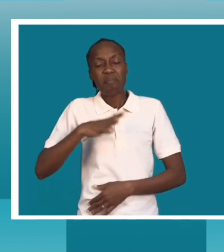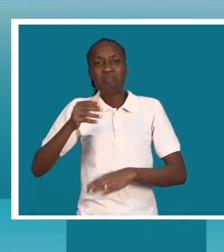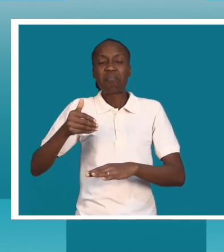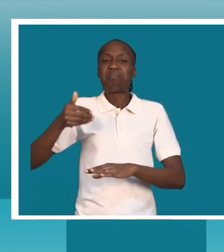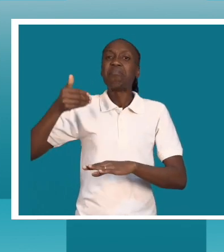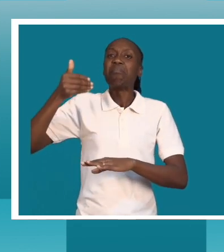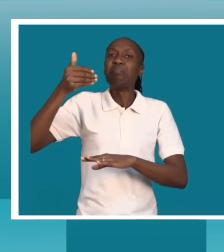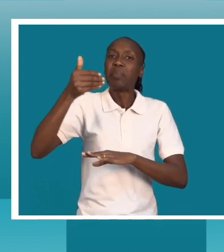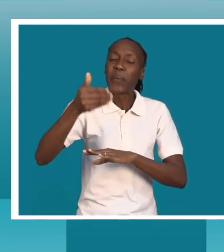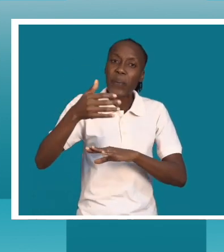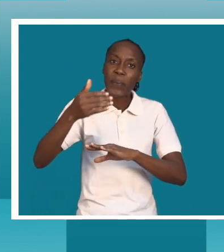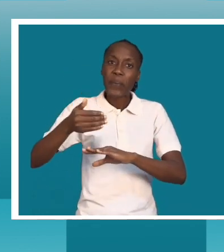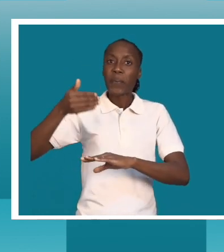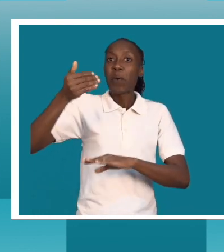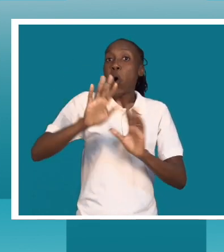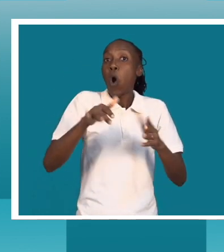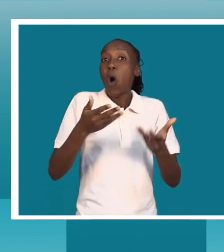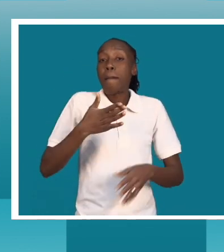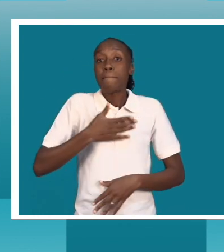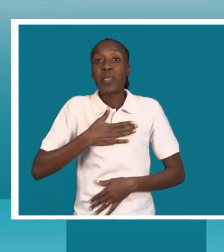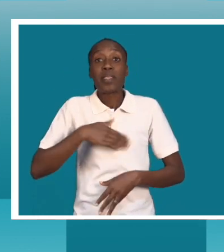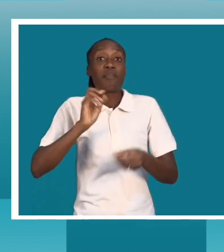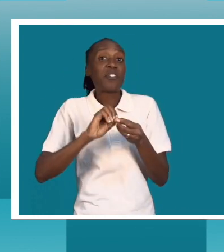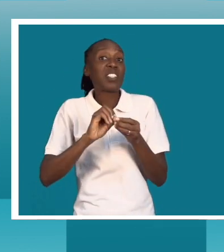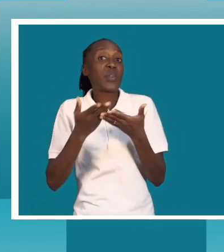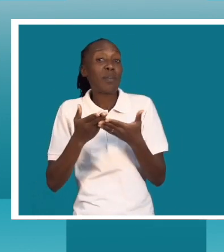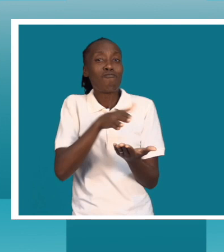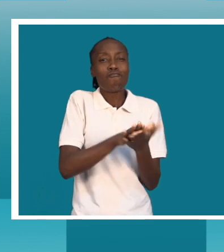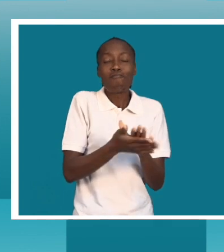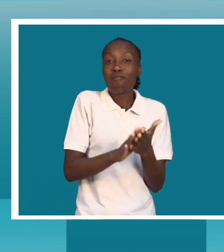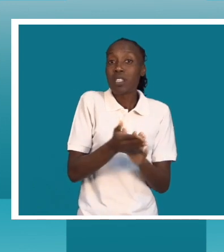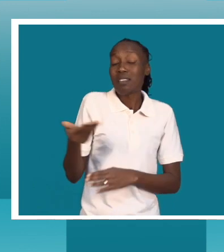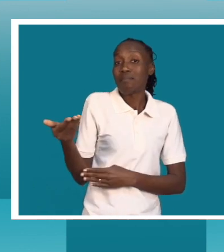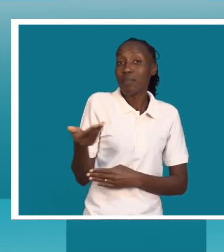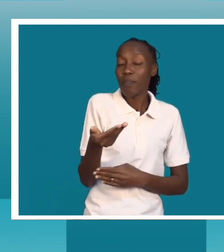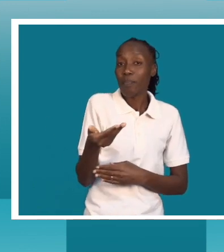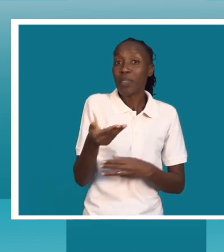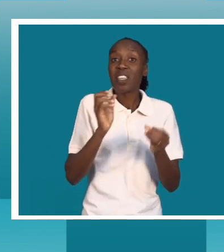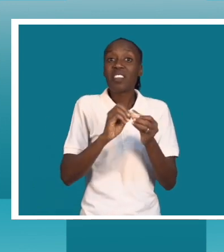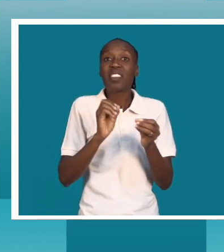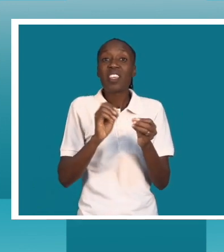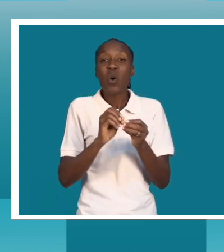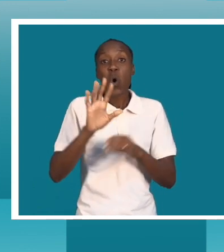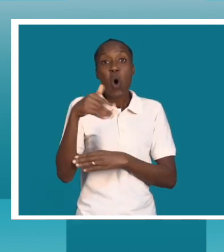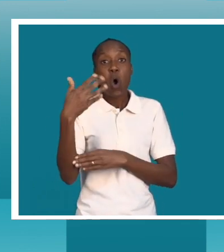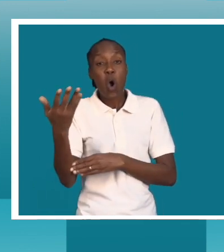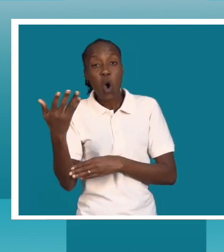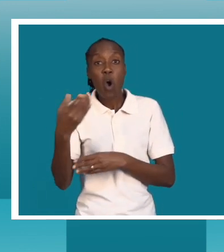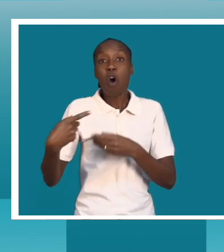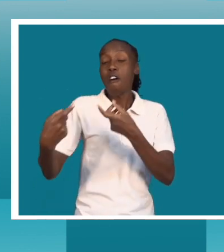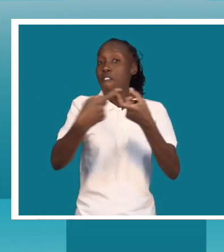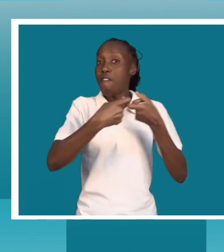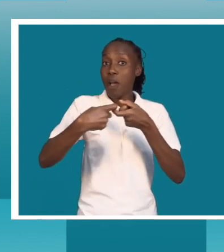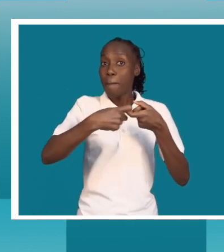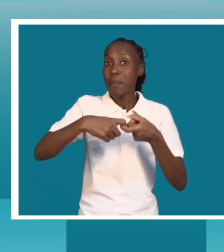telefone, verdade, ou chamar, ou tentar que possam mover meus familiares